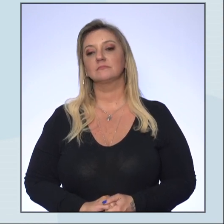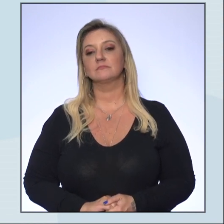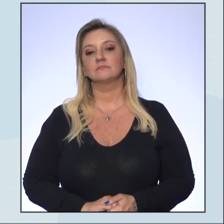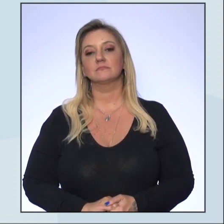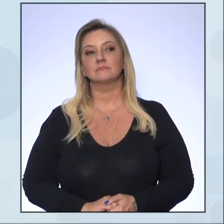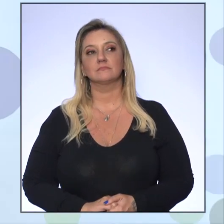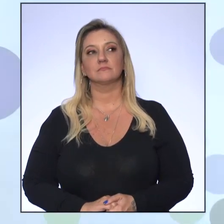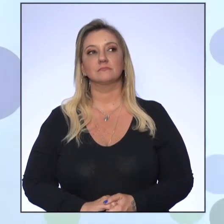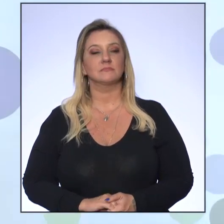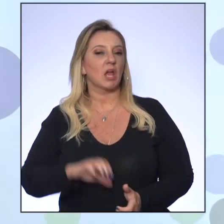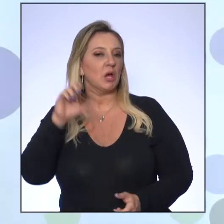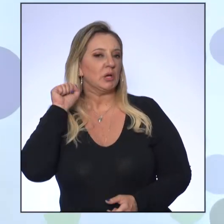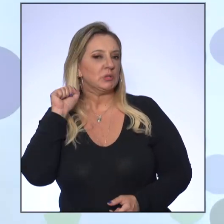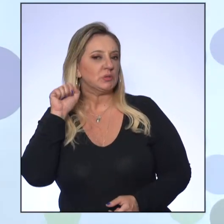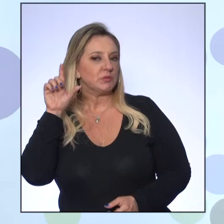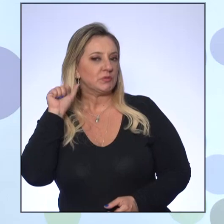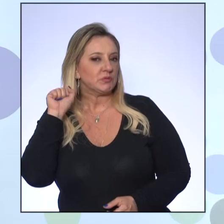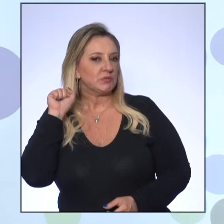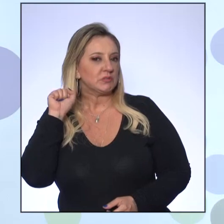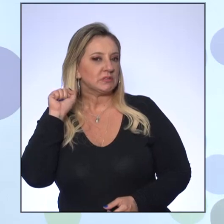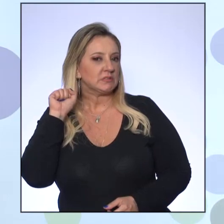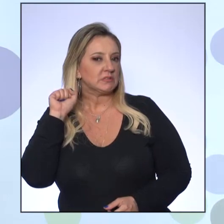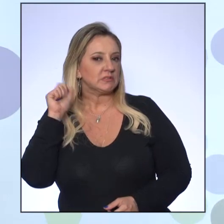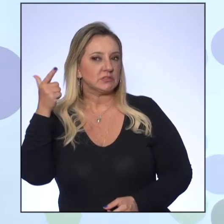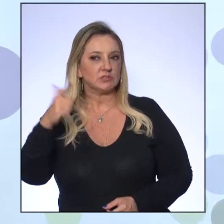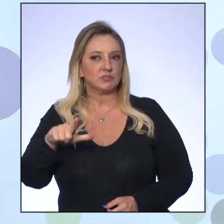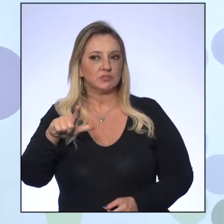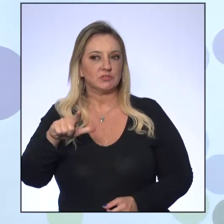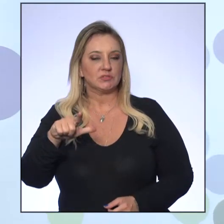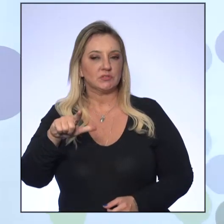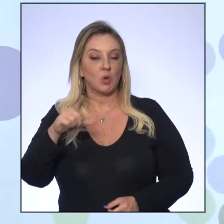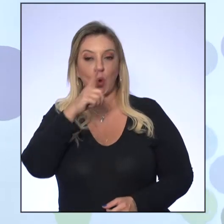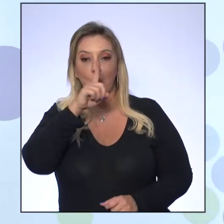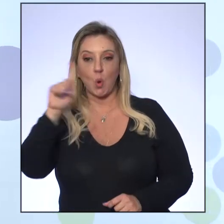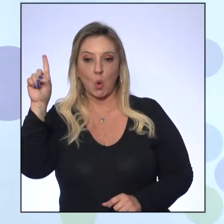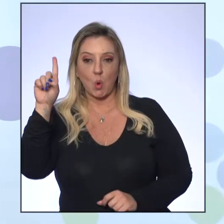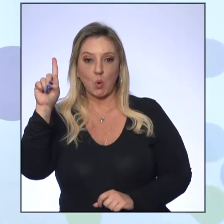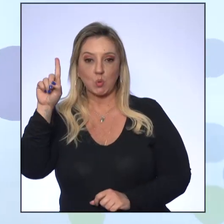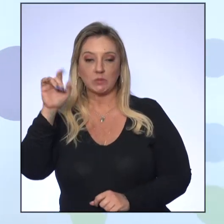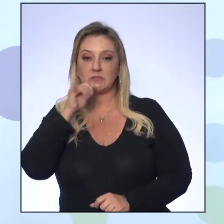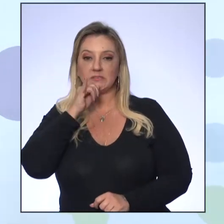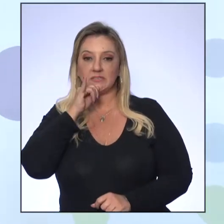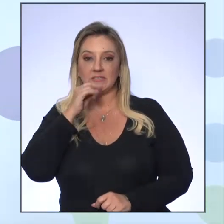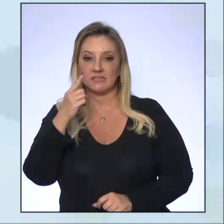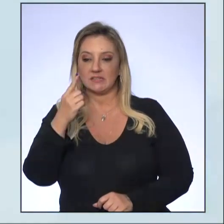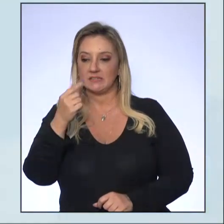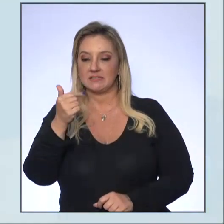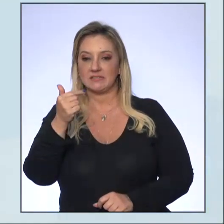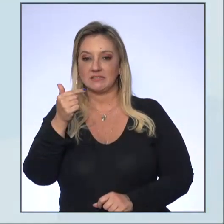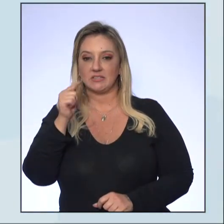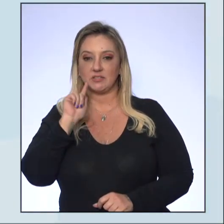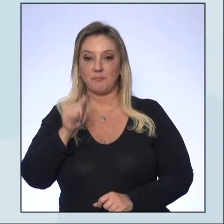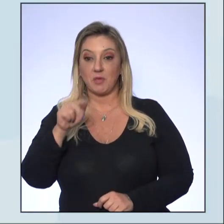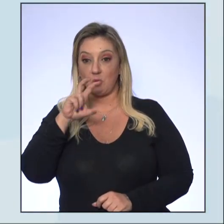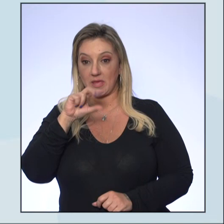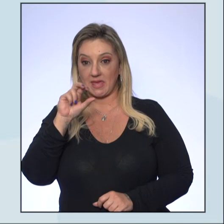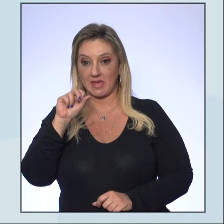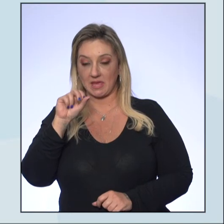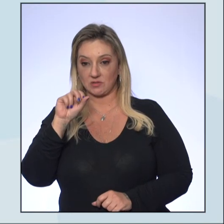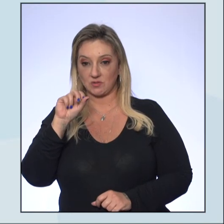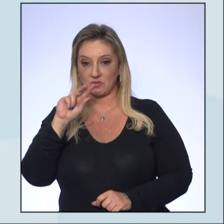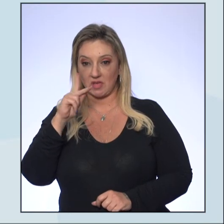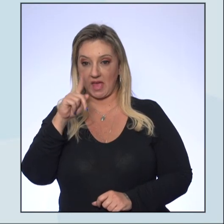Eu ouvi um pouquinho. Roda, por favor, agora o último dos exemplos, 17.500 Hz.